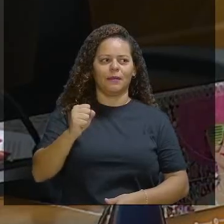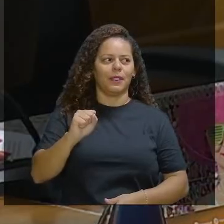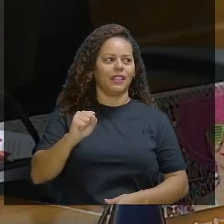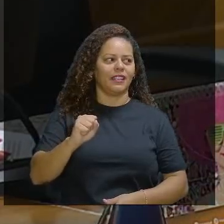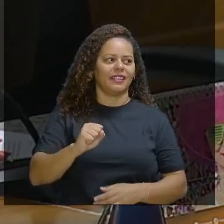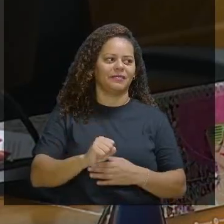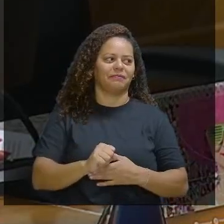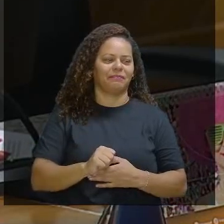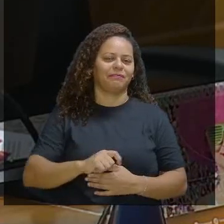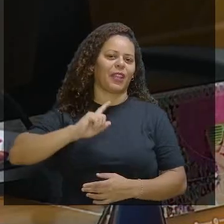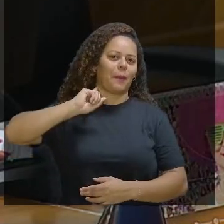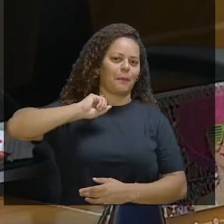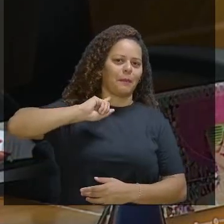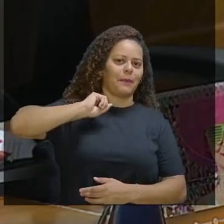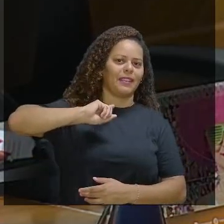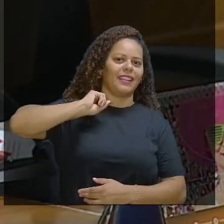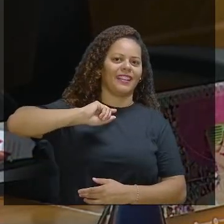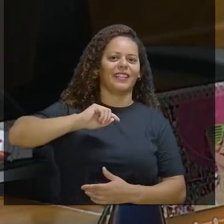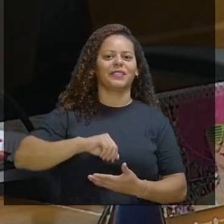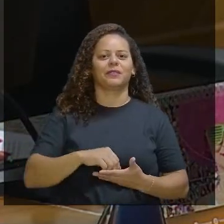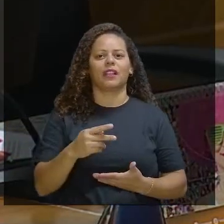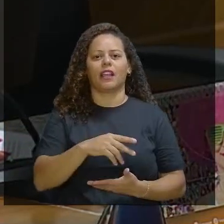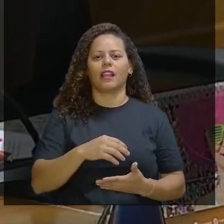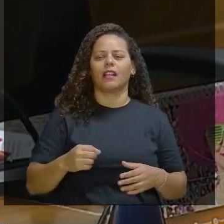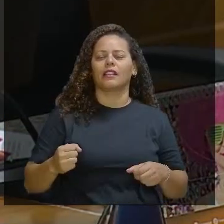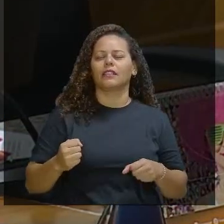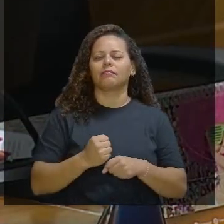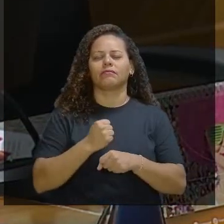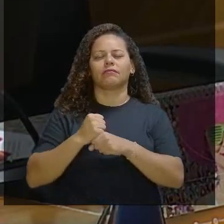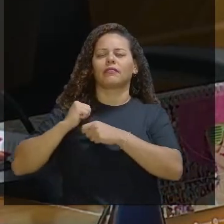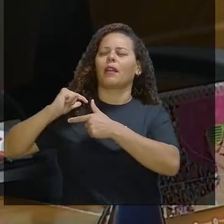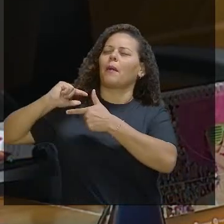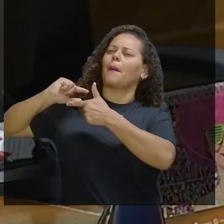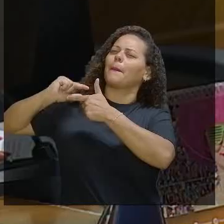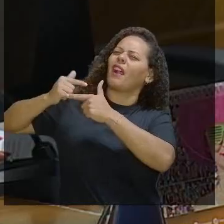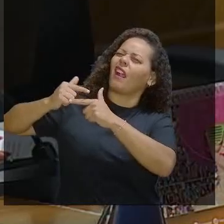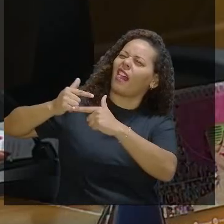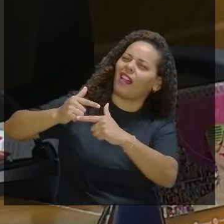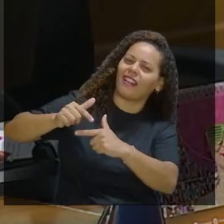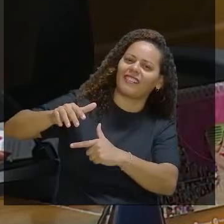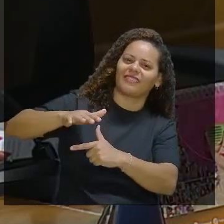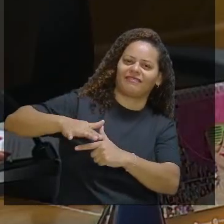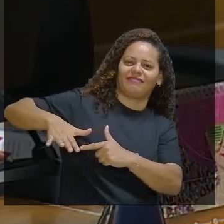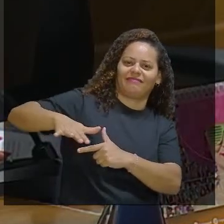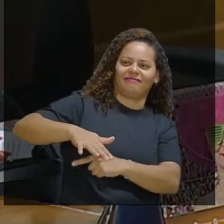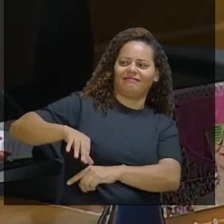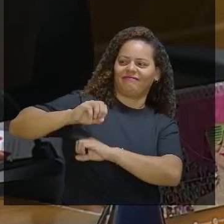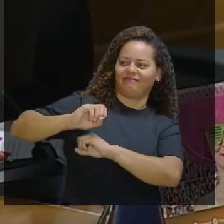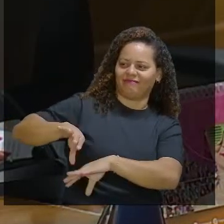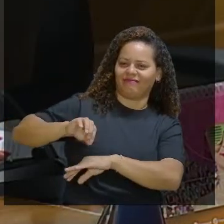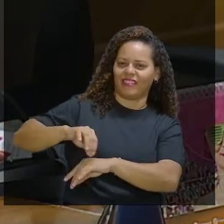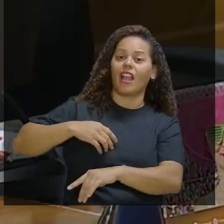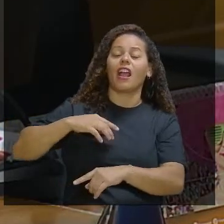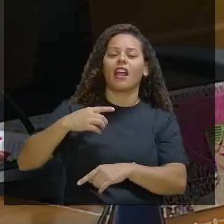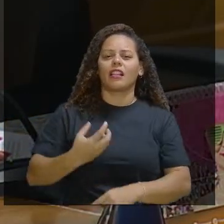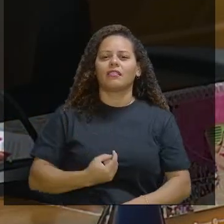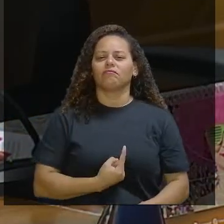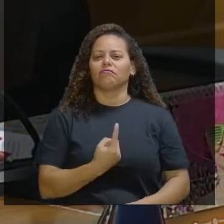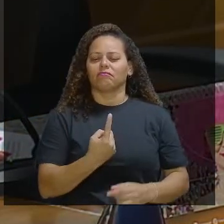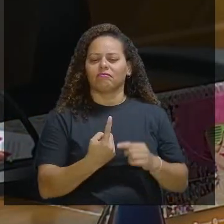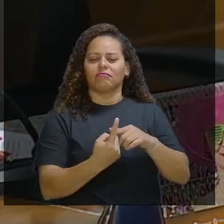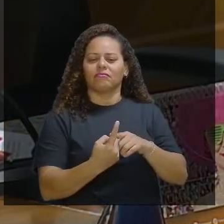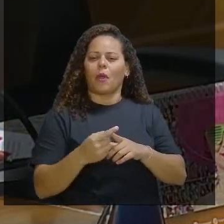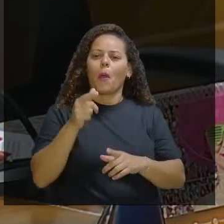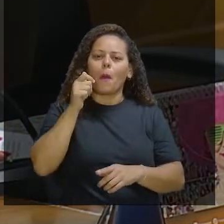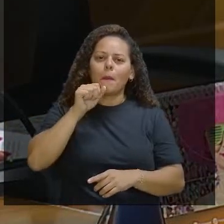na secretária jurídica Milene Lage. Ela é branca de cabelos castanhos escuros, loiros na ponta. Usa